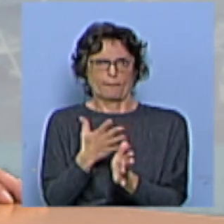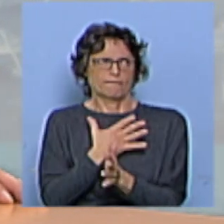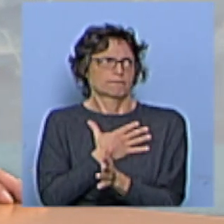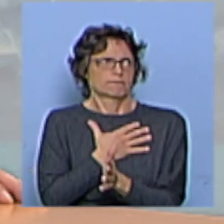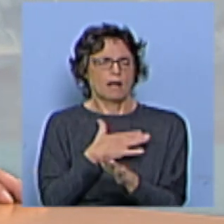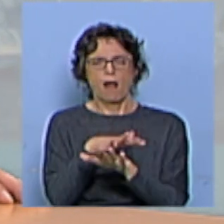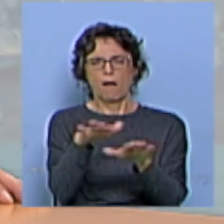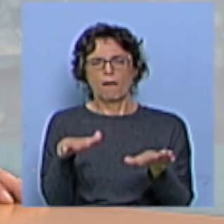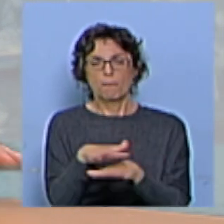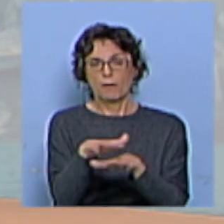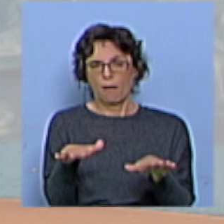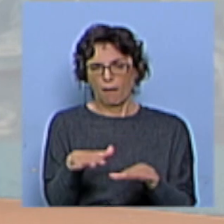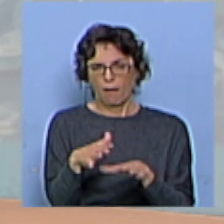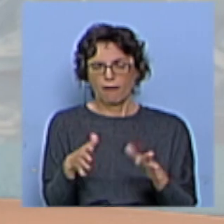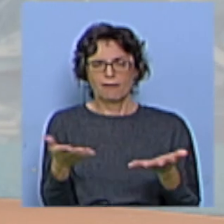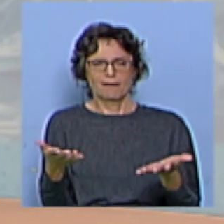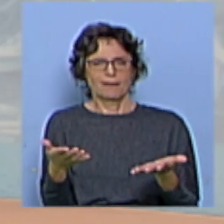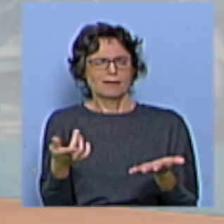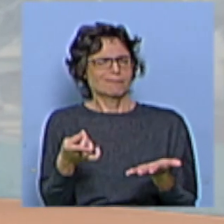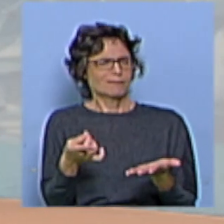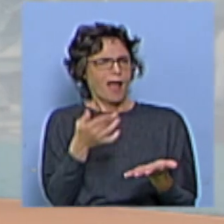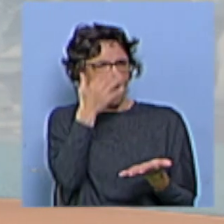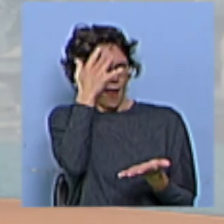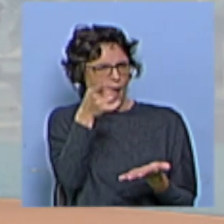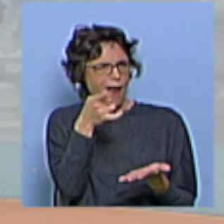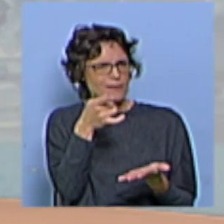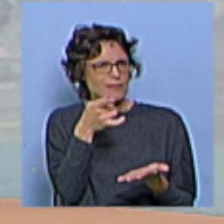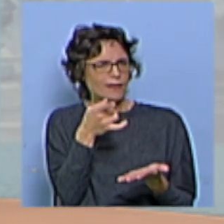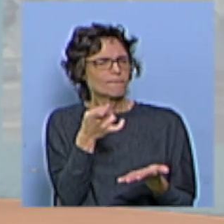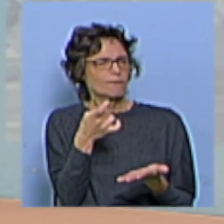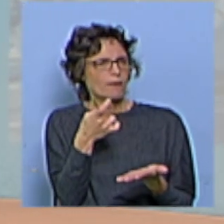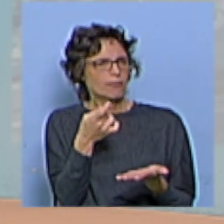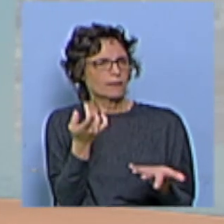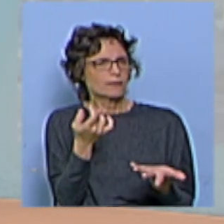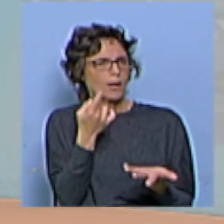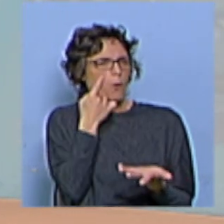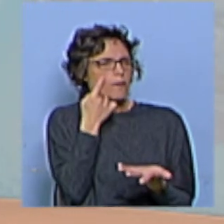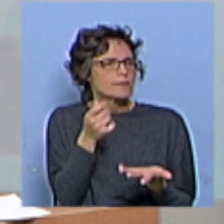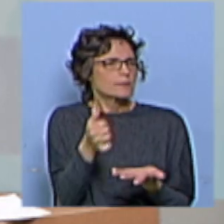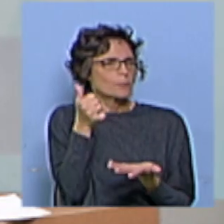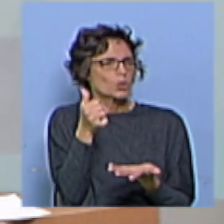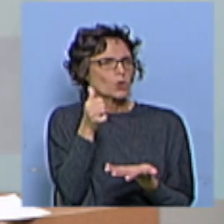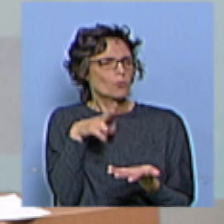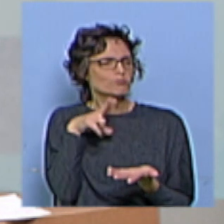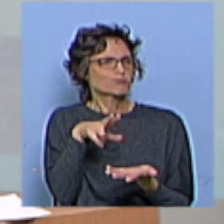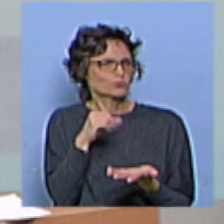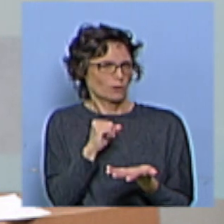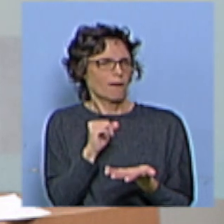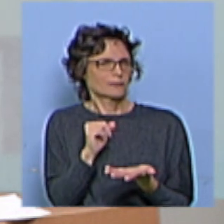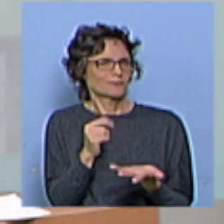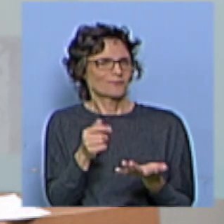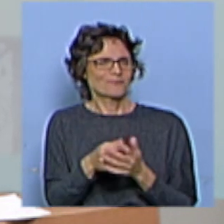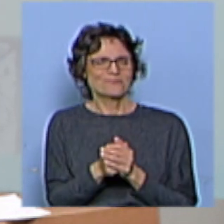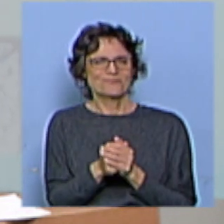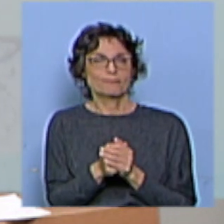litoral. Talvez ainda tenham muito a conhecer do seu próprio país. Sim, sem dúvida nenhuma que há